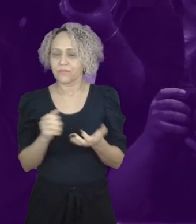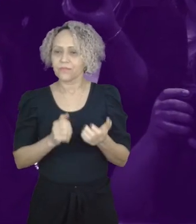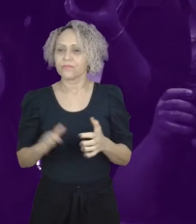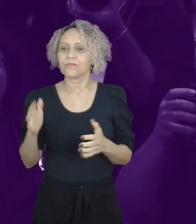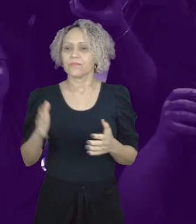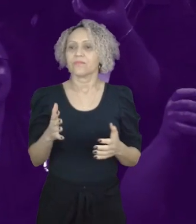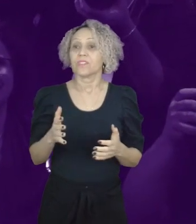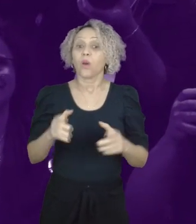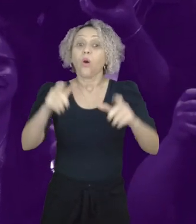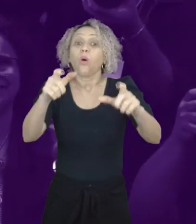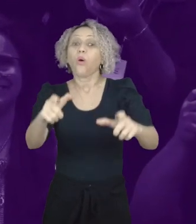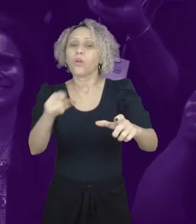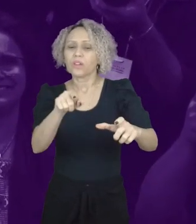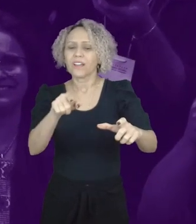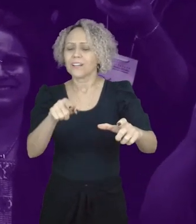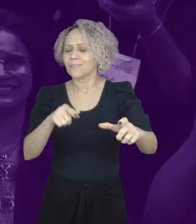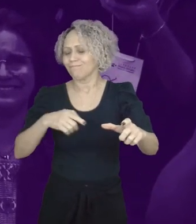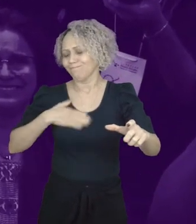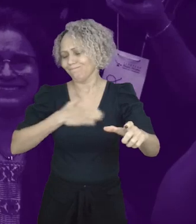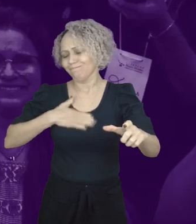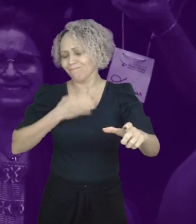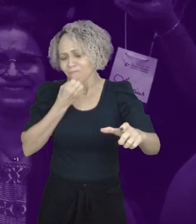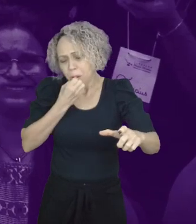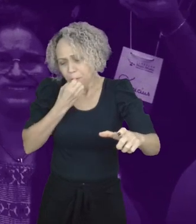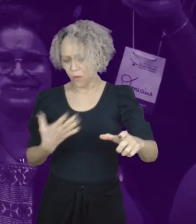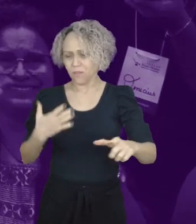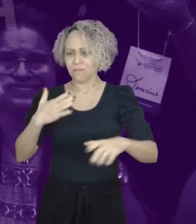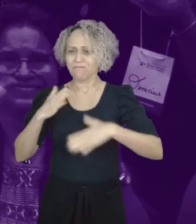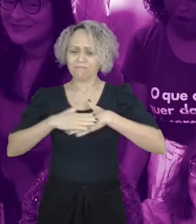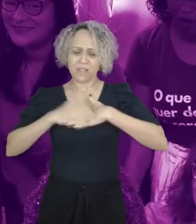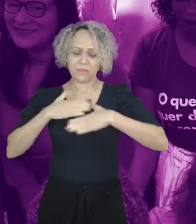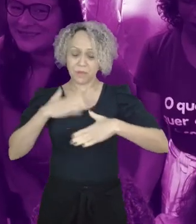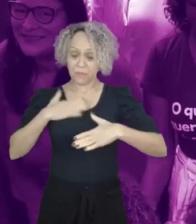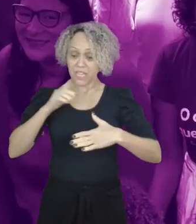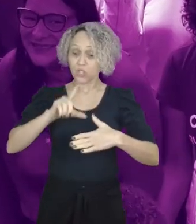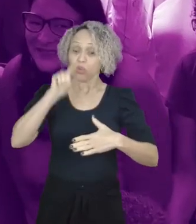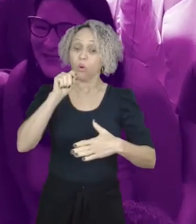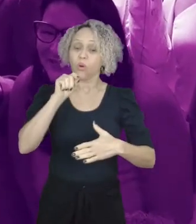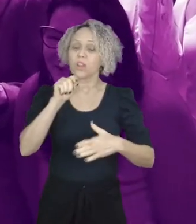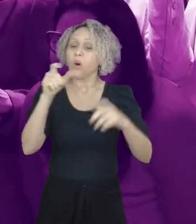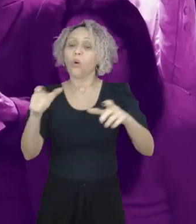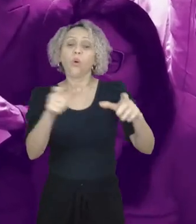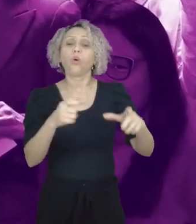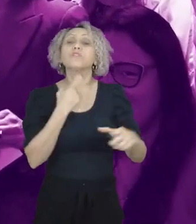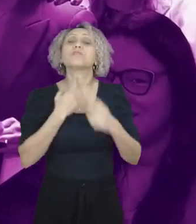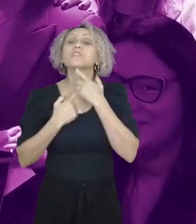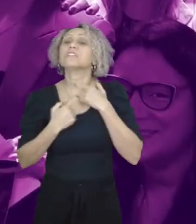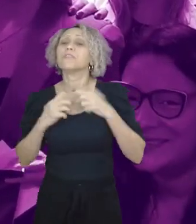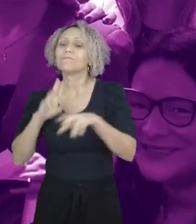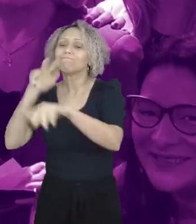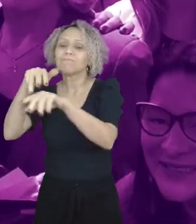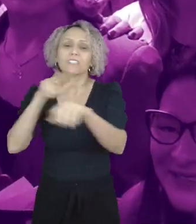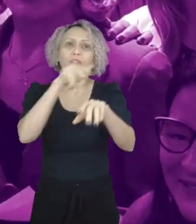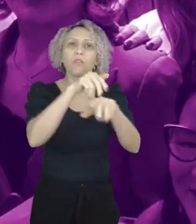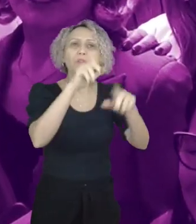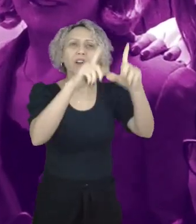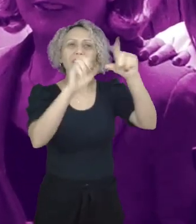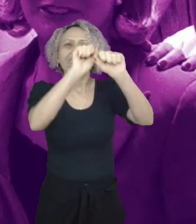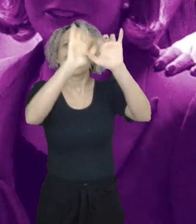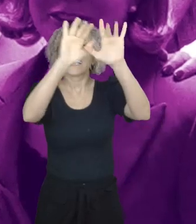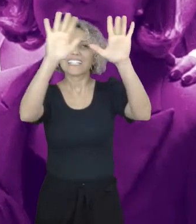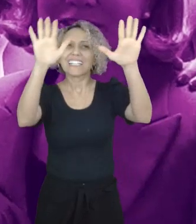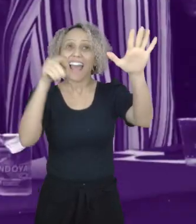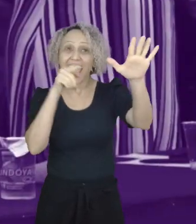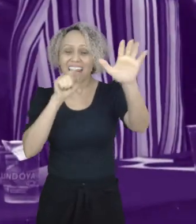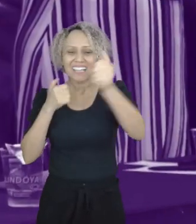O lugar que é bom pra mim é onde eu quiser estar. A estrela ainda brilha, ela é quem